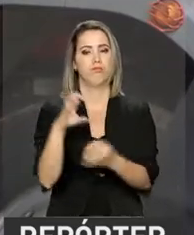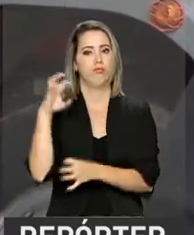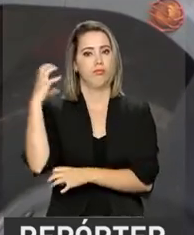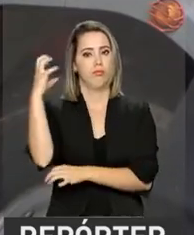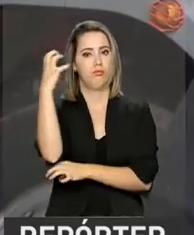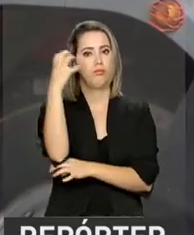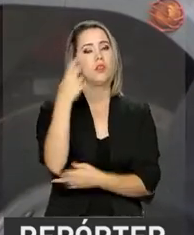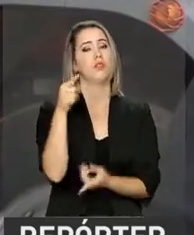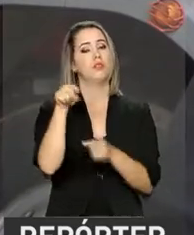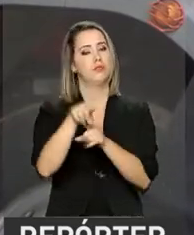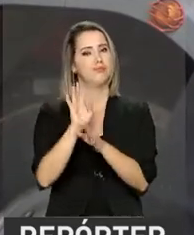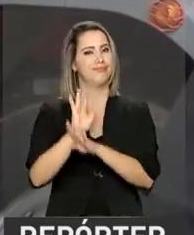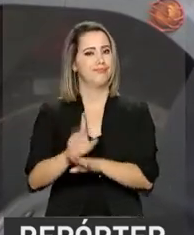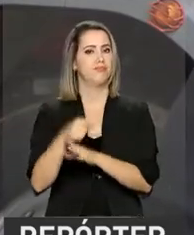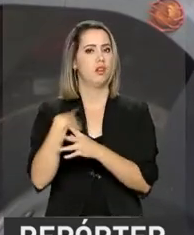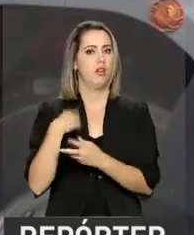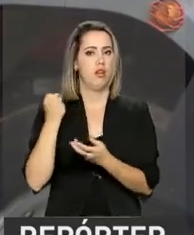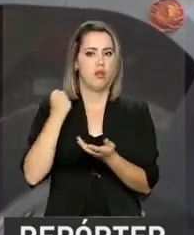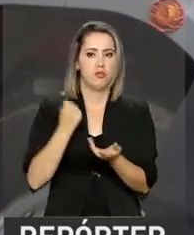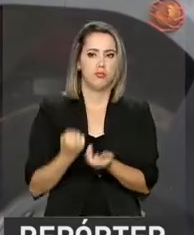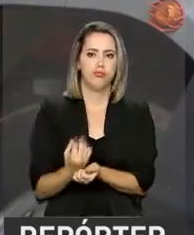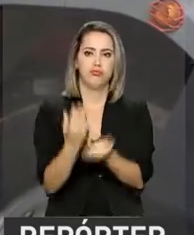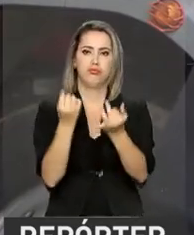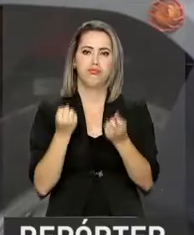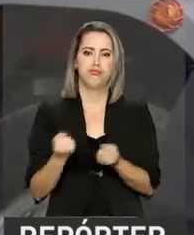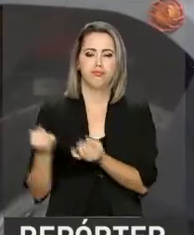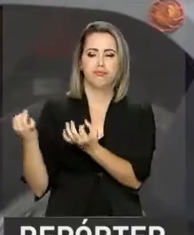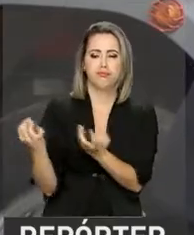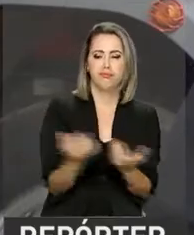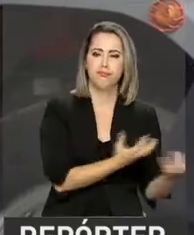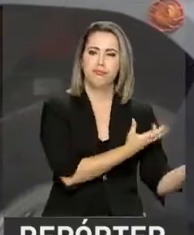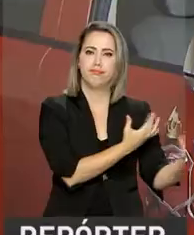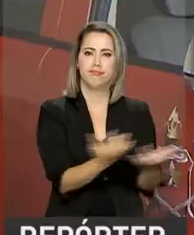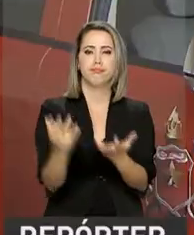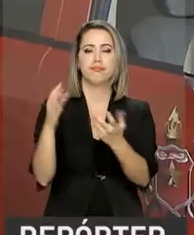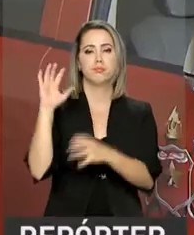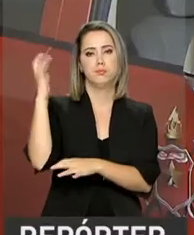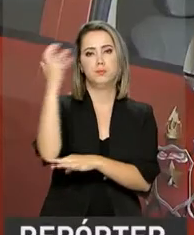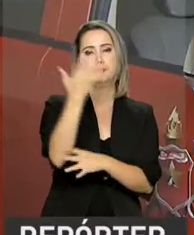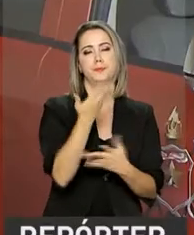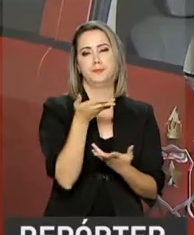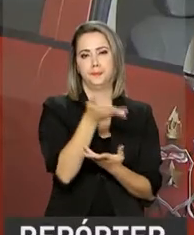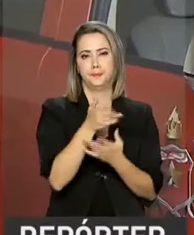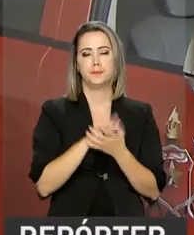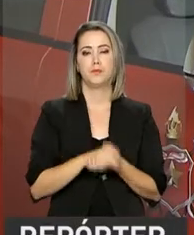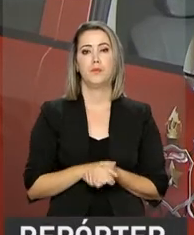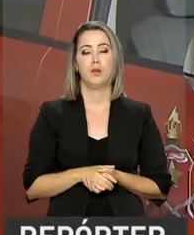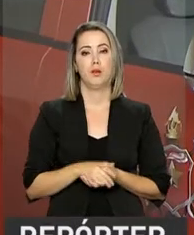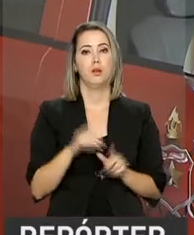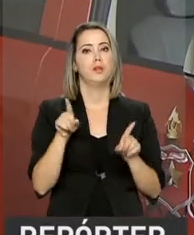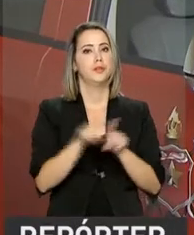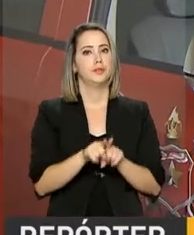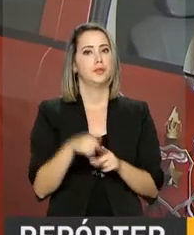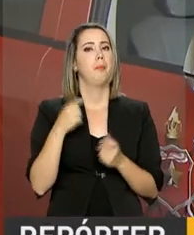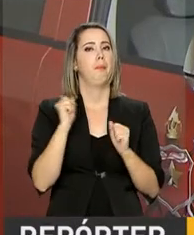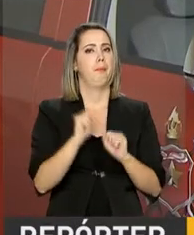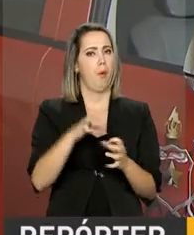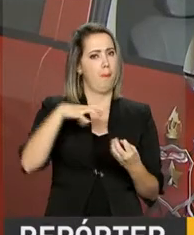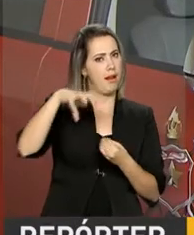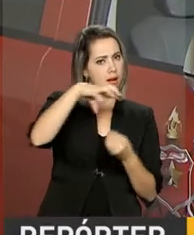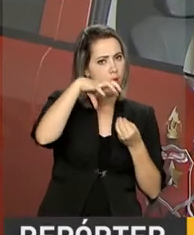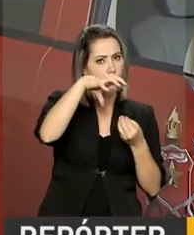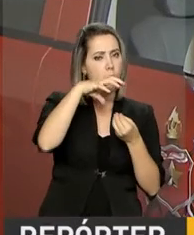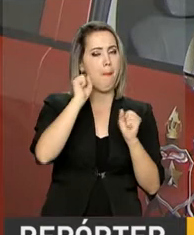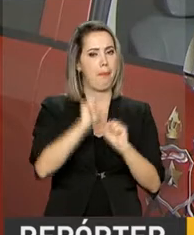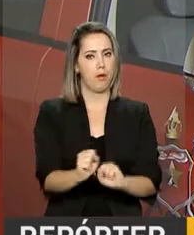vegetação, o que contribui para combustão e propagação do fogo nas matas. Um balão desse pode acabar gerando um grande incêndio florestal, o